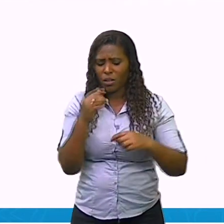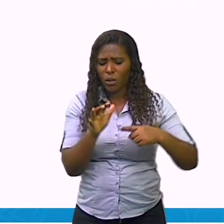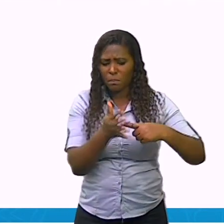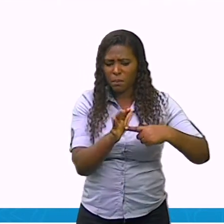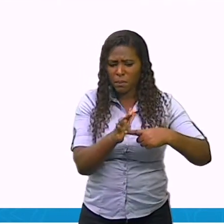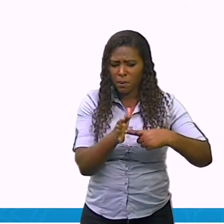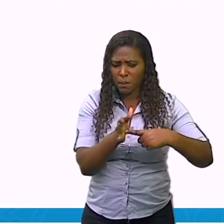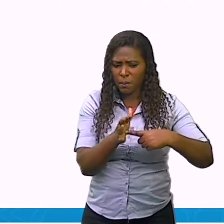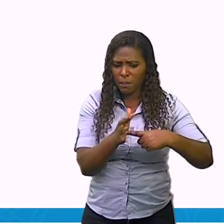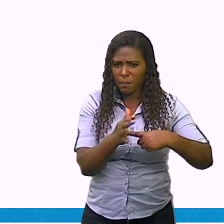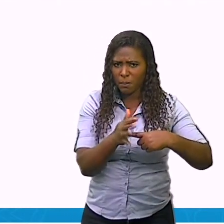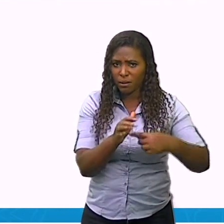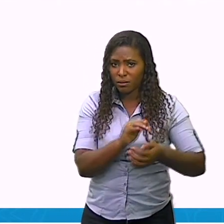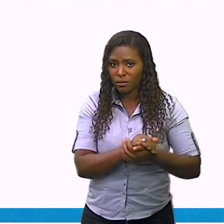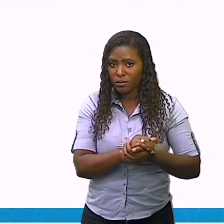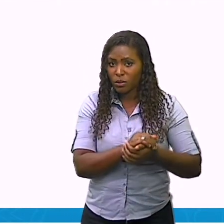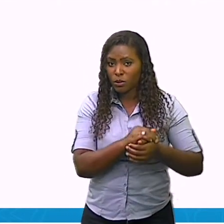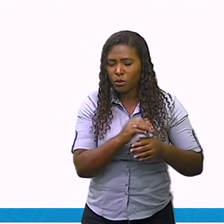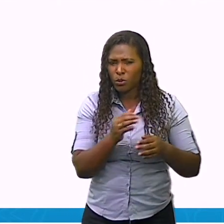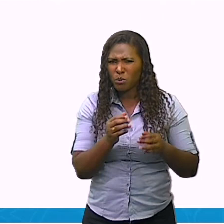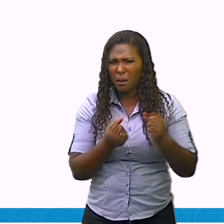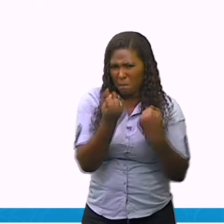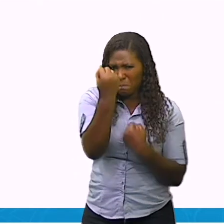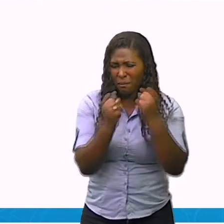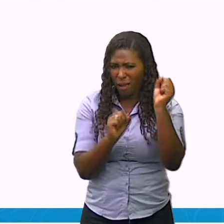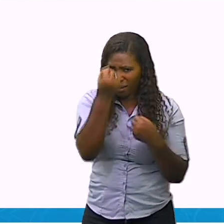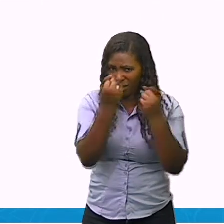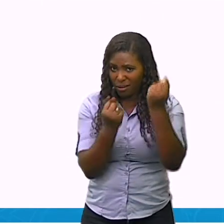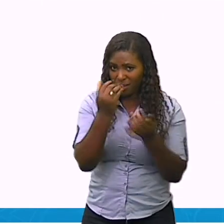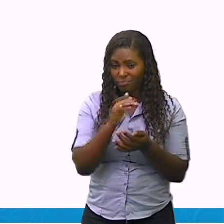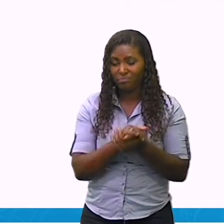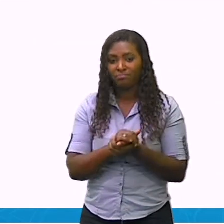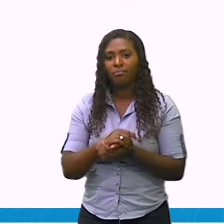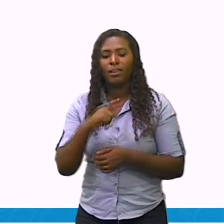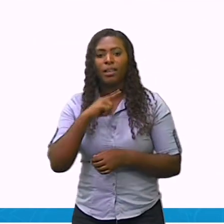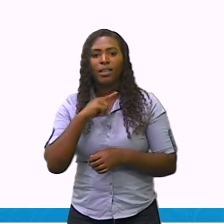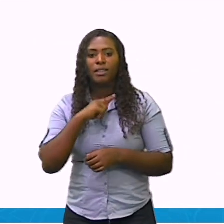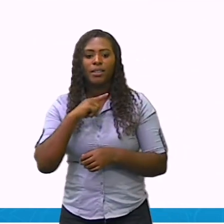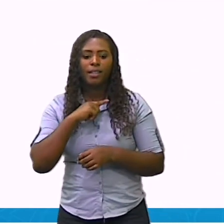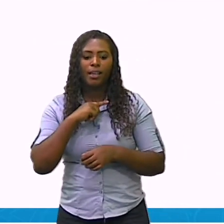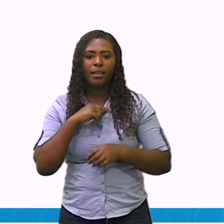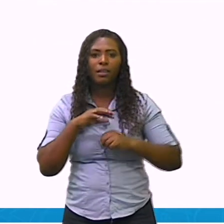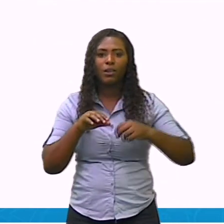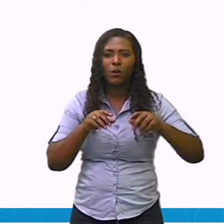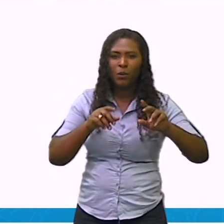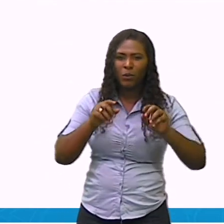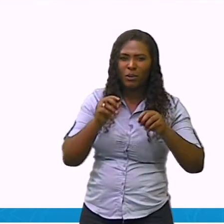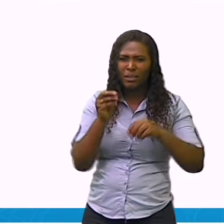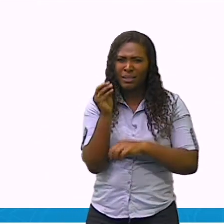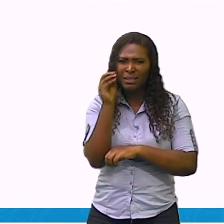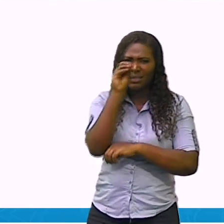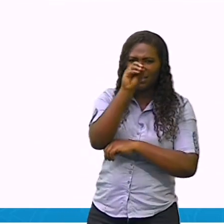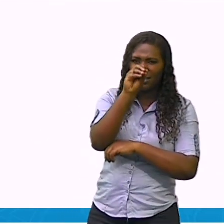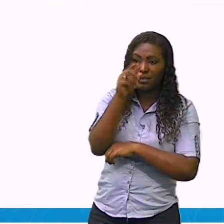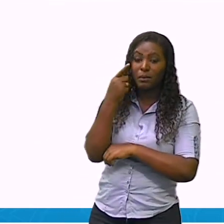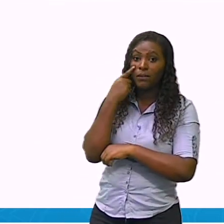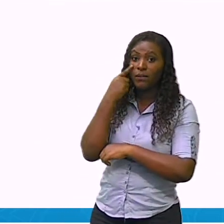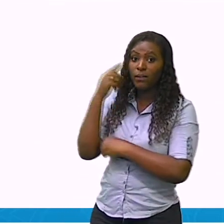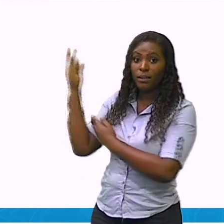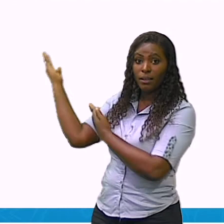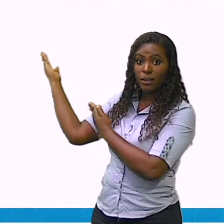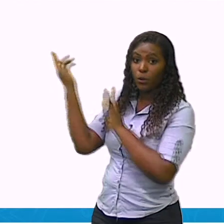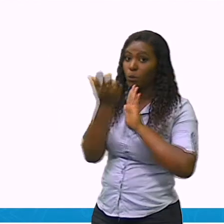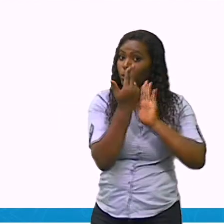máquina, eu vou ter os valores que vão entrar, ela vai processar de acordo com o que